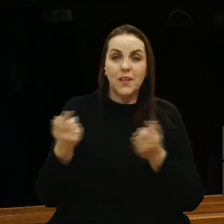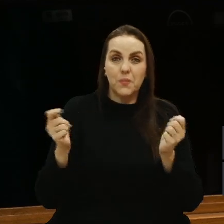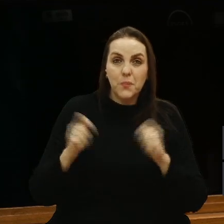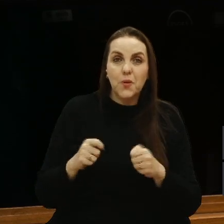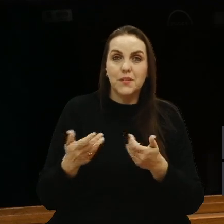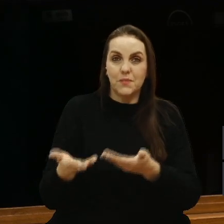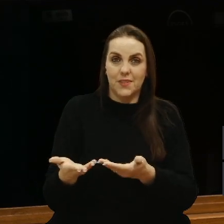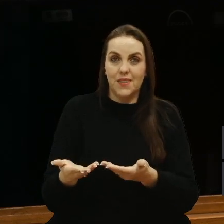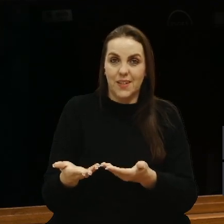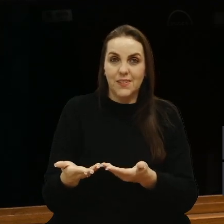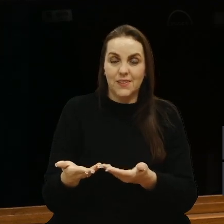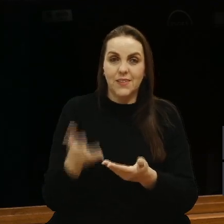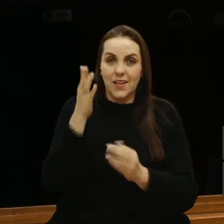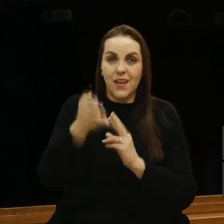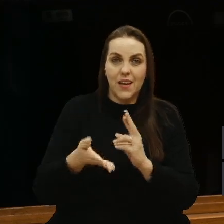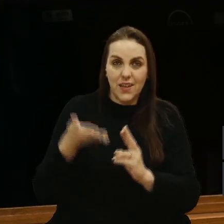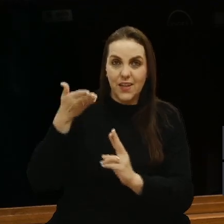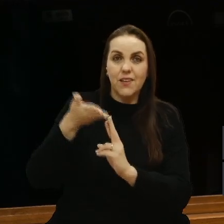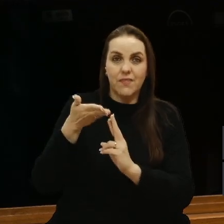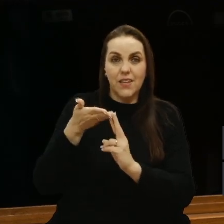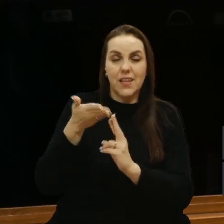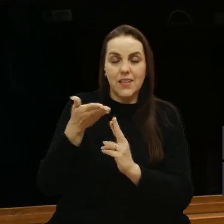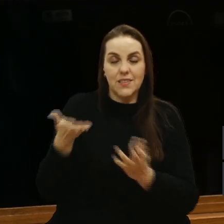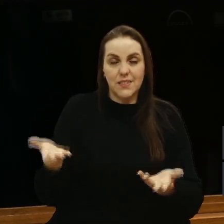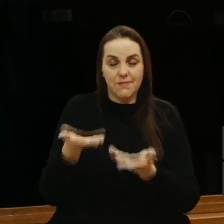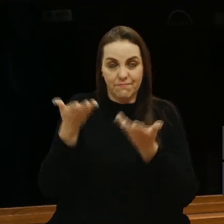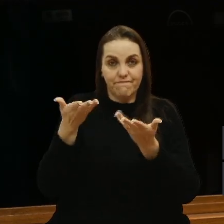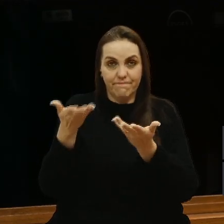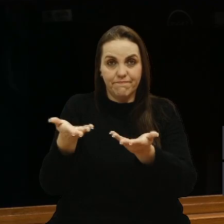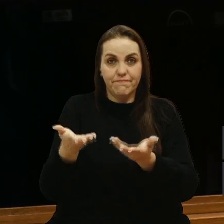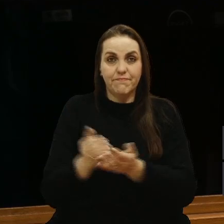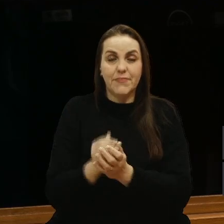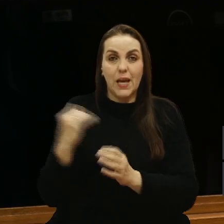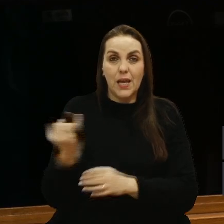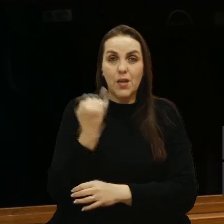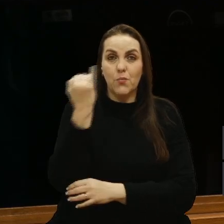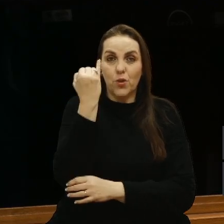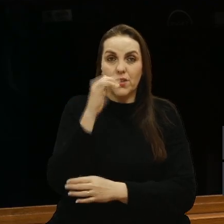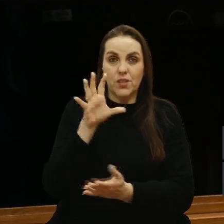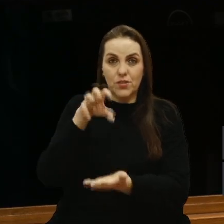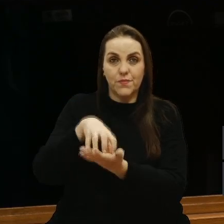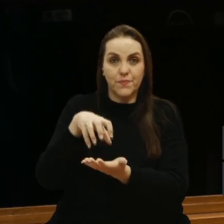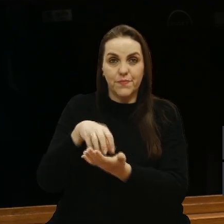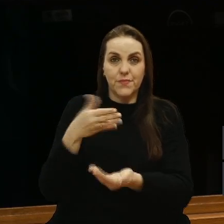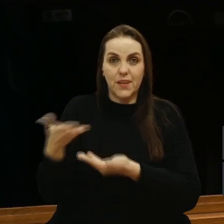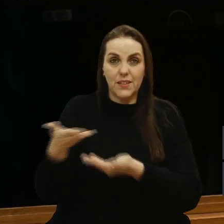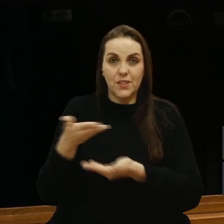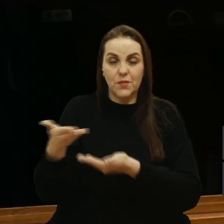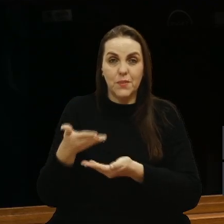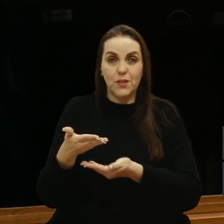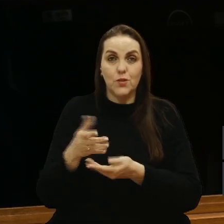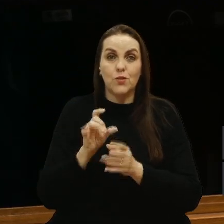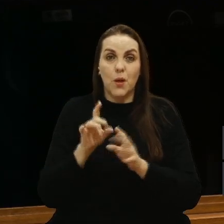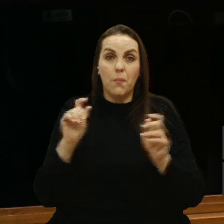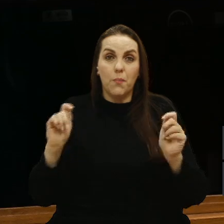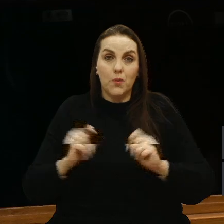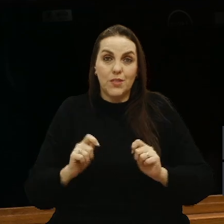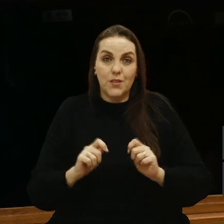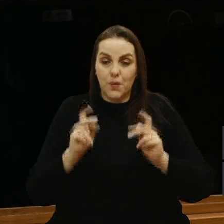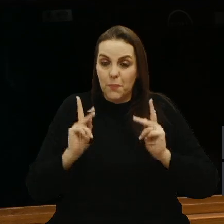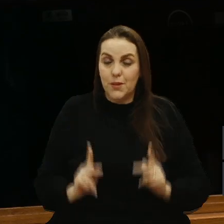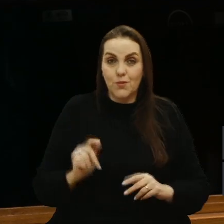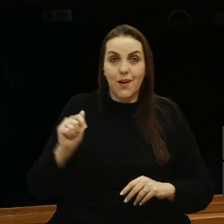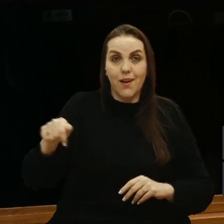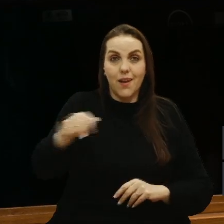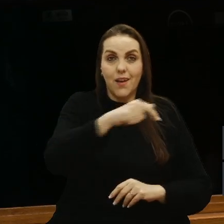é a cidade referenciada, agraciada, enfim, com esse importante dispositivo. Mas isso é possível porque tem pessoas aqui que